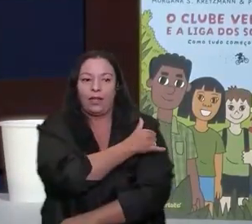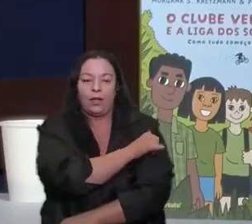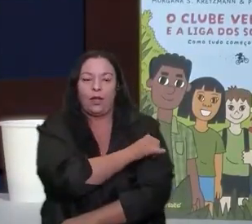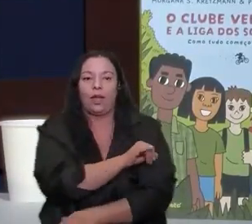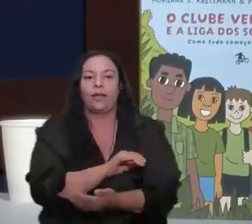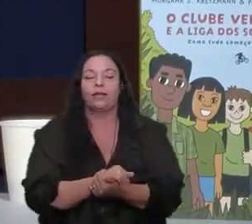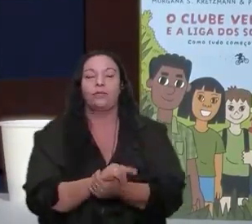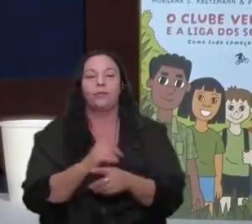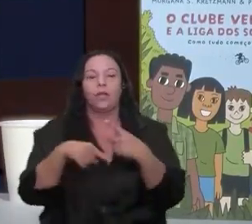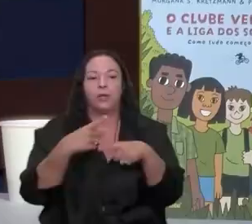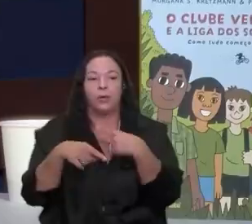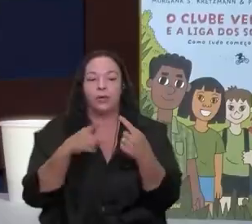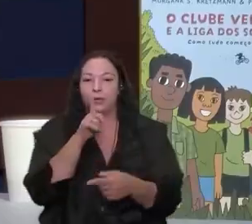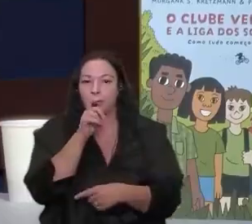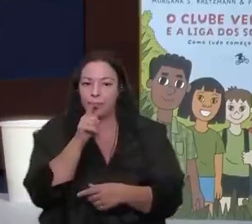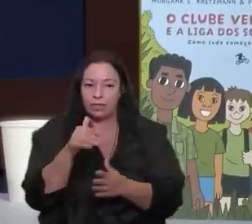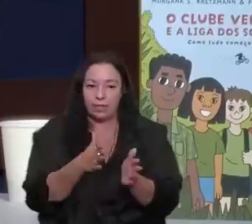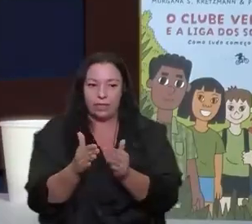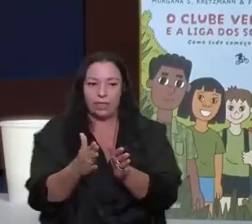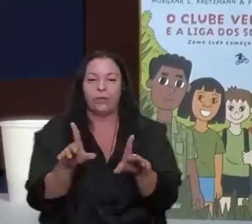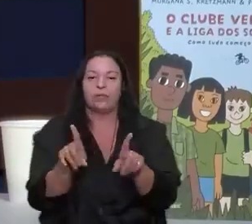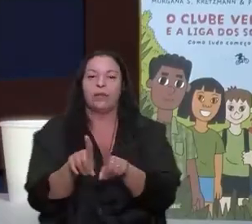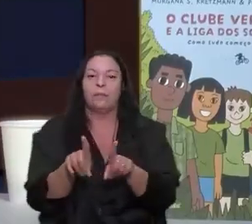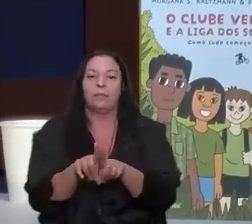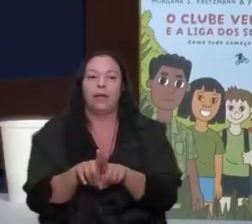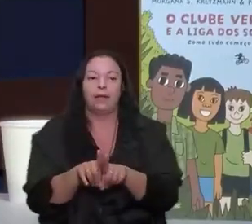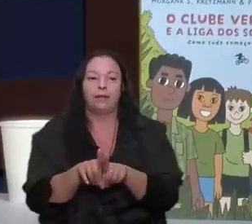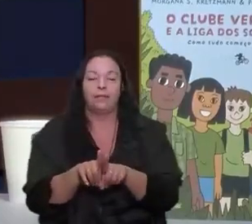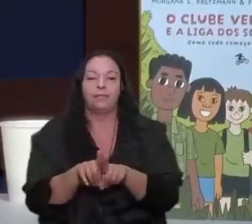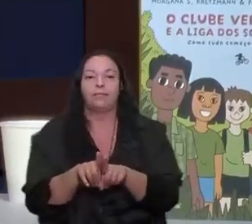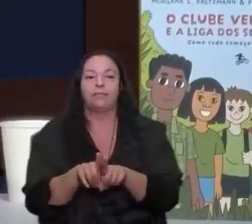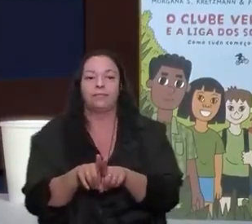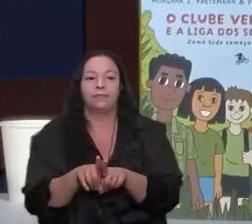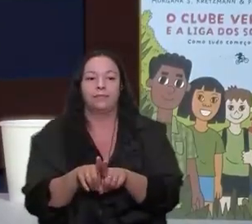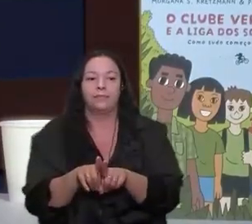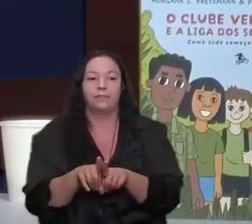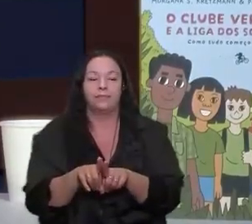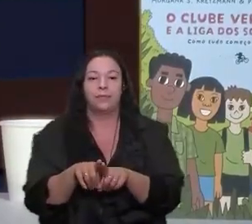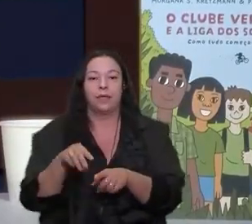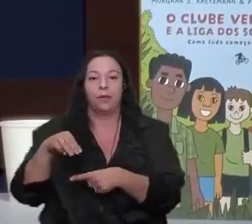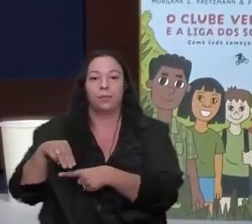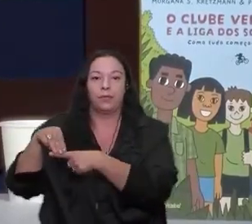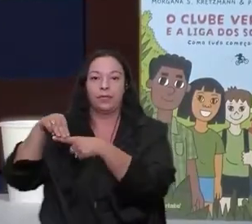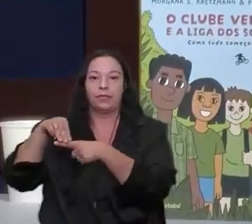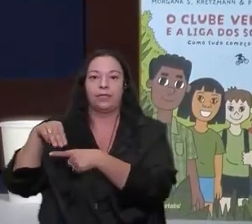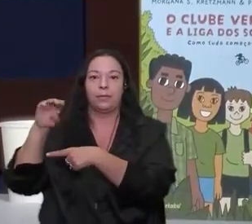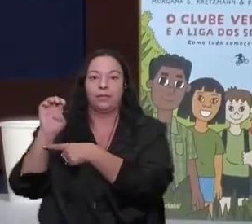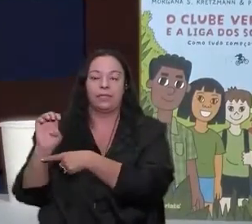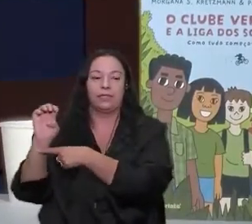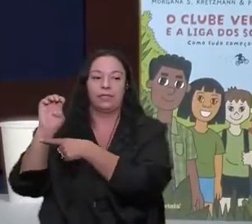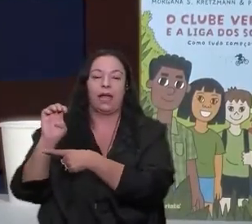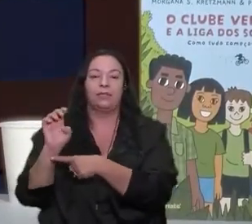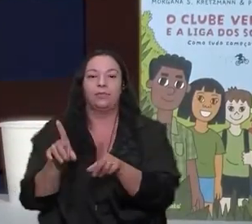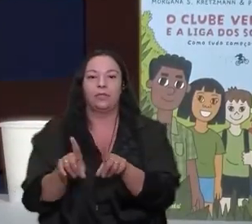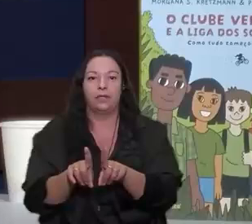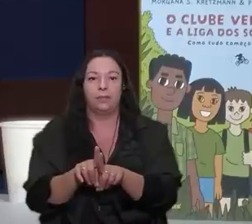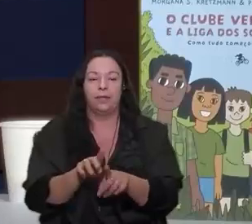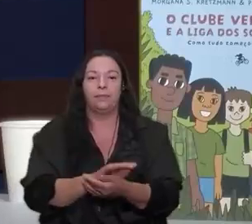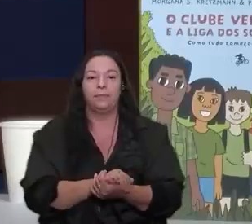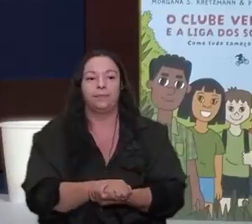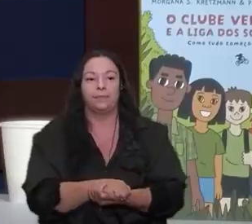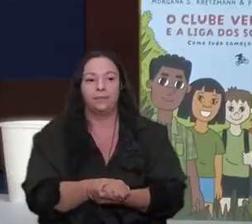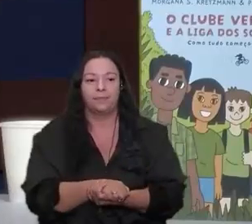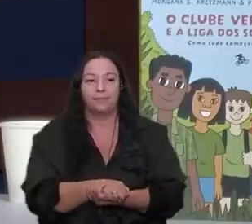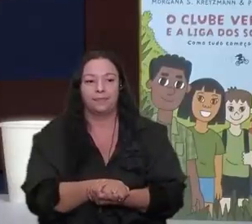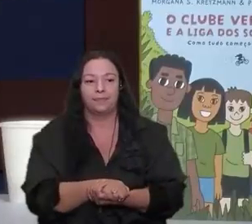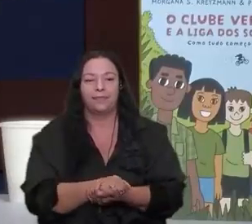de Janeiro, fizeram em Itabira, e estão nos levando agora para vários outros municípios em vários estados. É isso. A